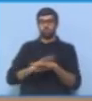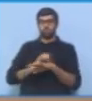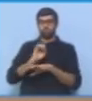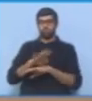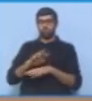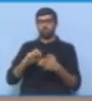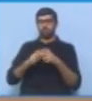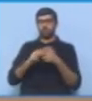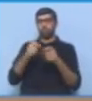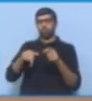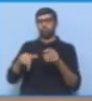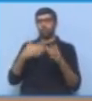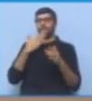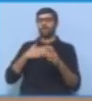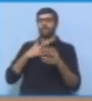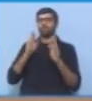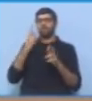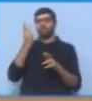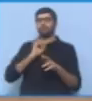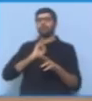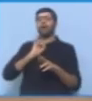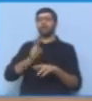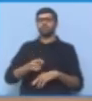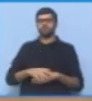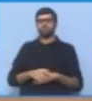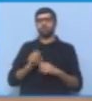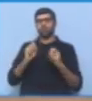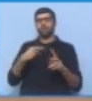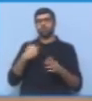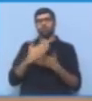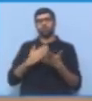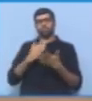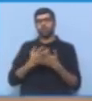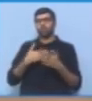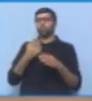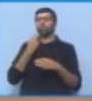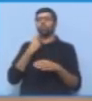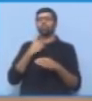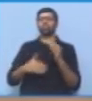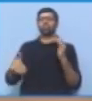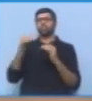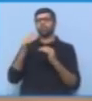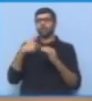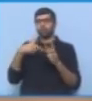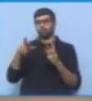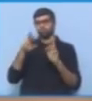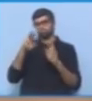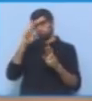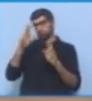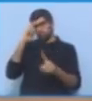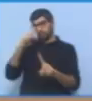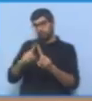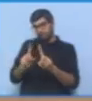que é que hoje pode dar esperança à minha vida? Ok, eu quando estudei fazer um curso superior era uma esperança objetiva.